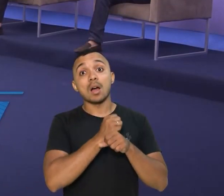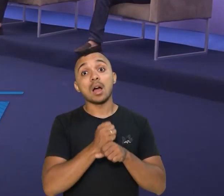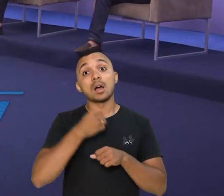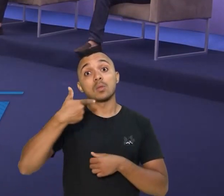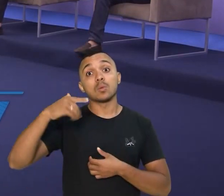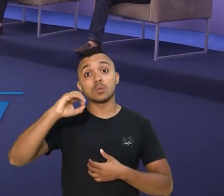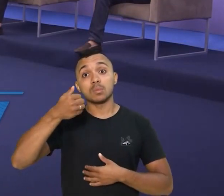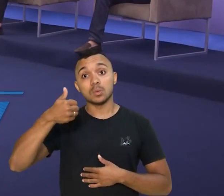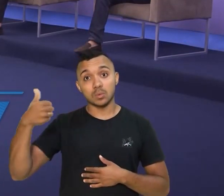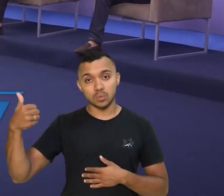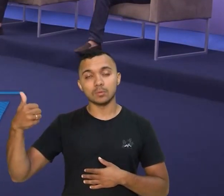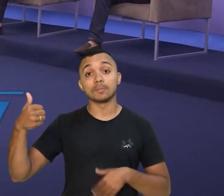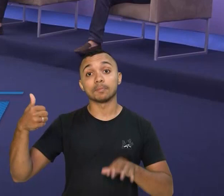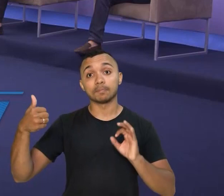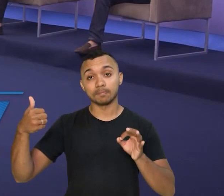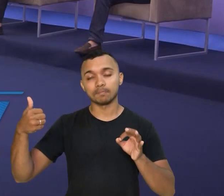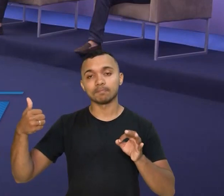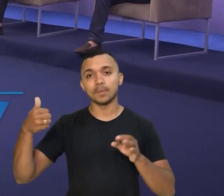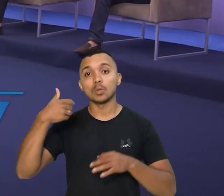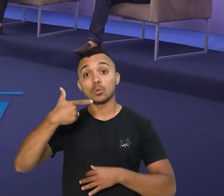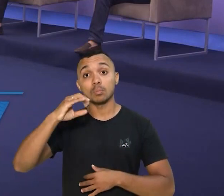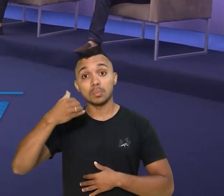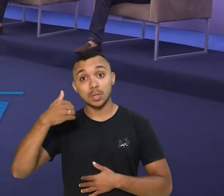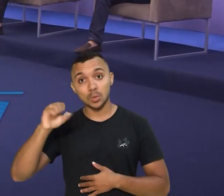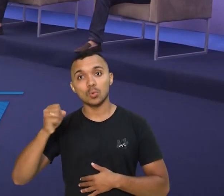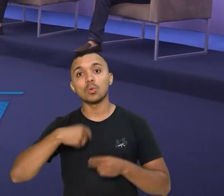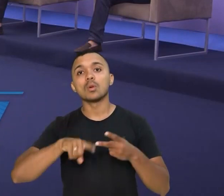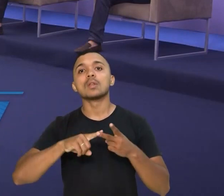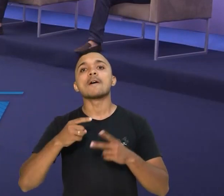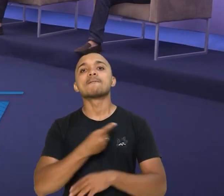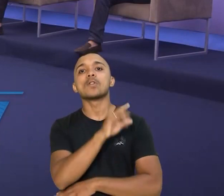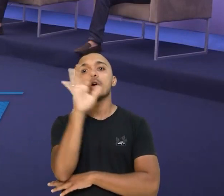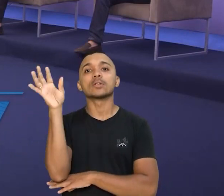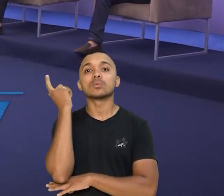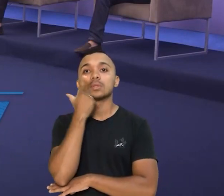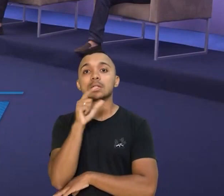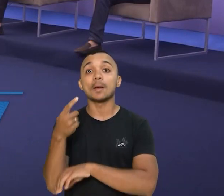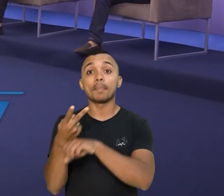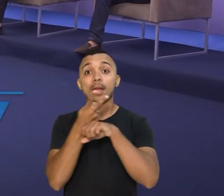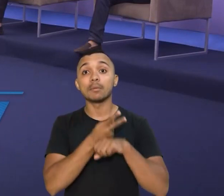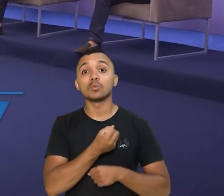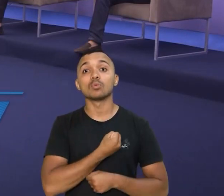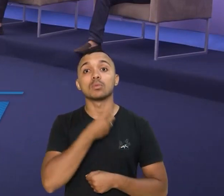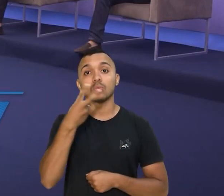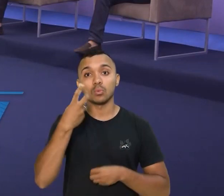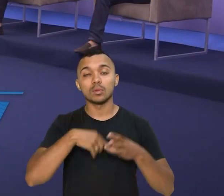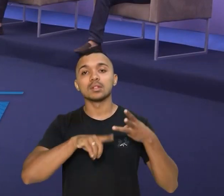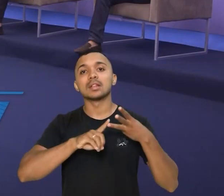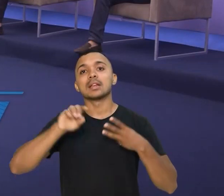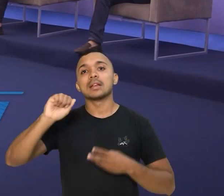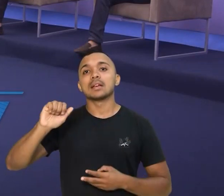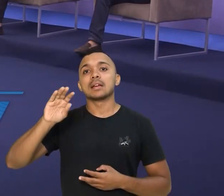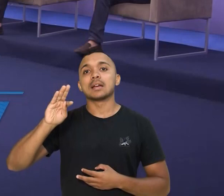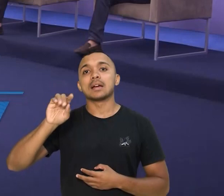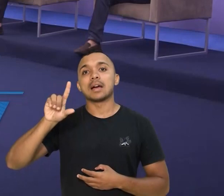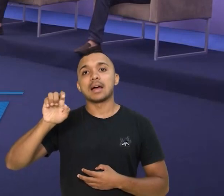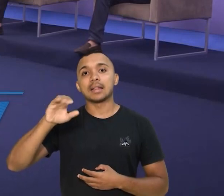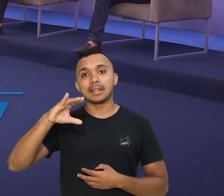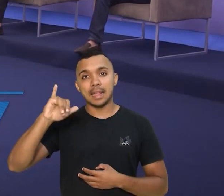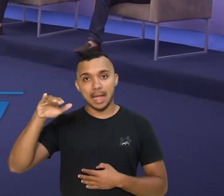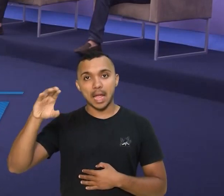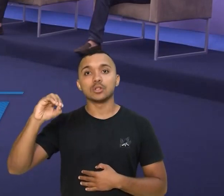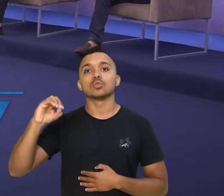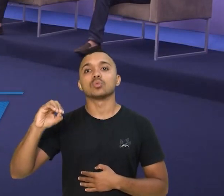2018. E o Floresta foi vice-campeão. Vice-campeão. Né? Foi vice-campeão. Verdade. E o Atlético também chegou lá. Tanto que o Floresta está